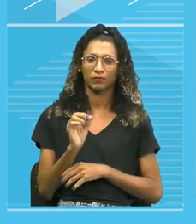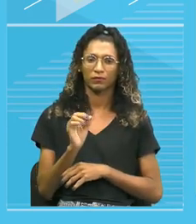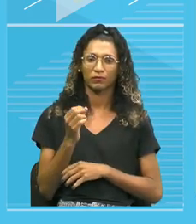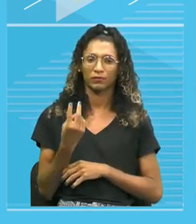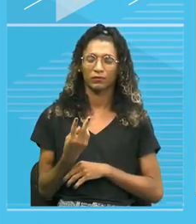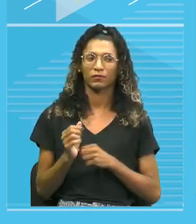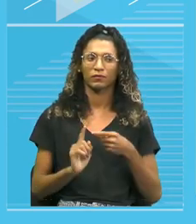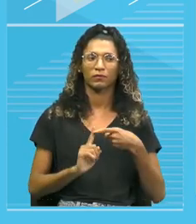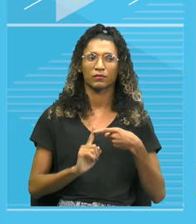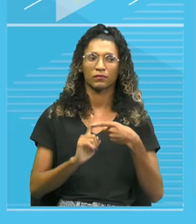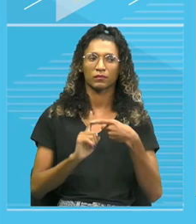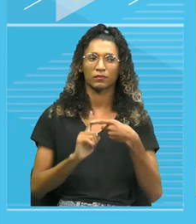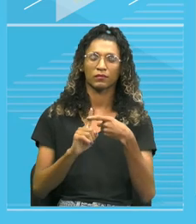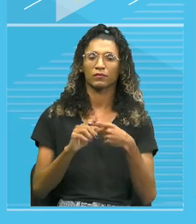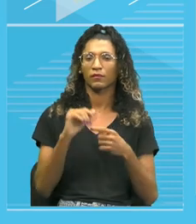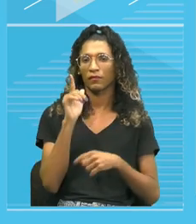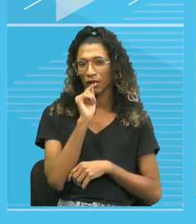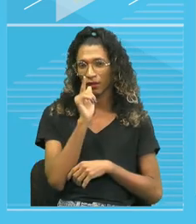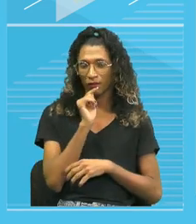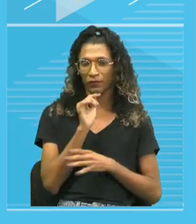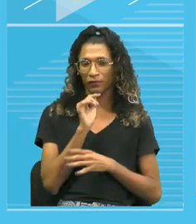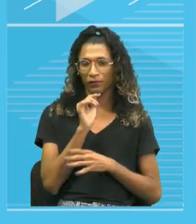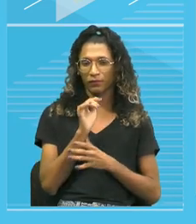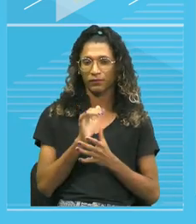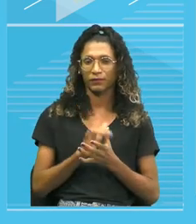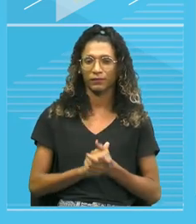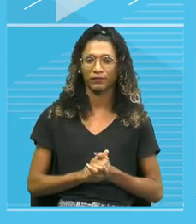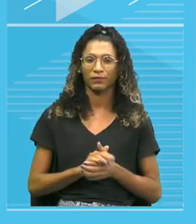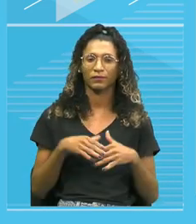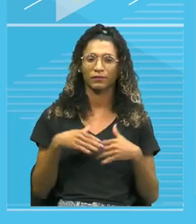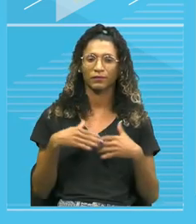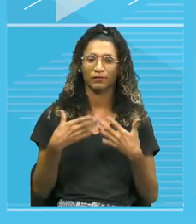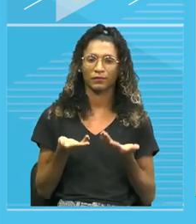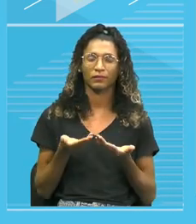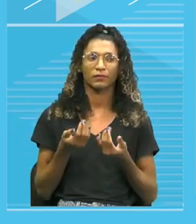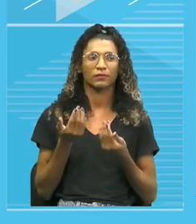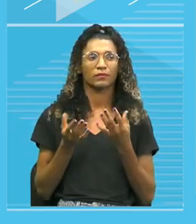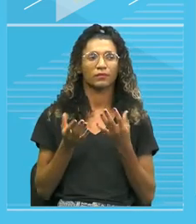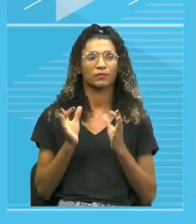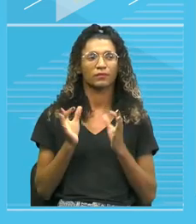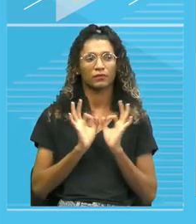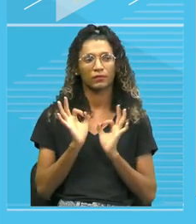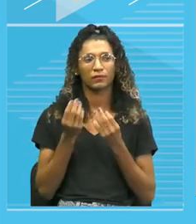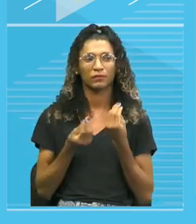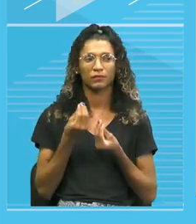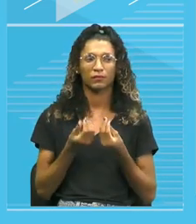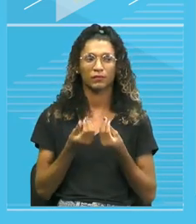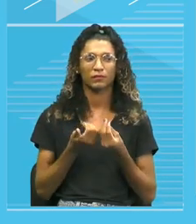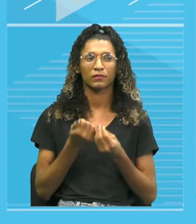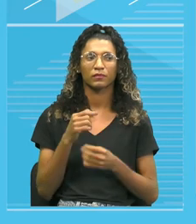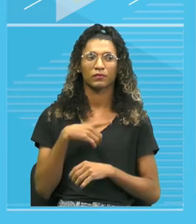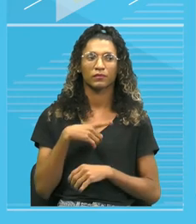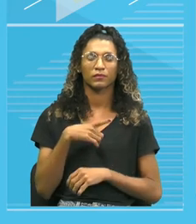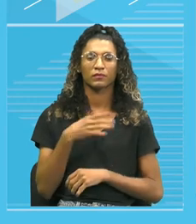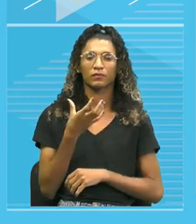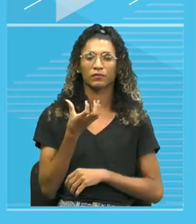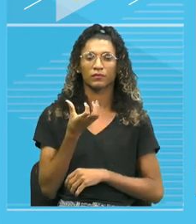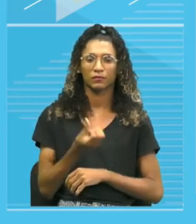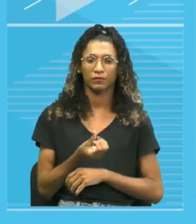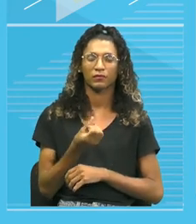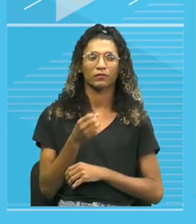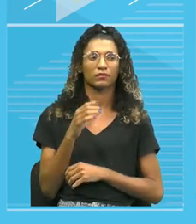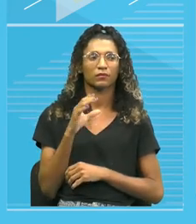e água tá vamos Balancear tem seis carbonos aqui ó